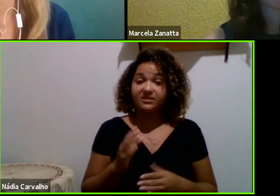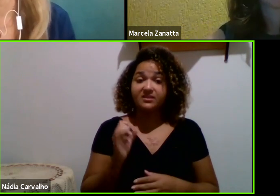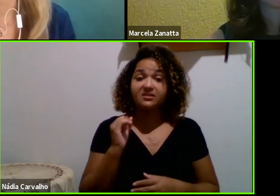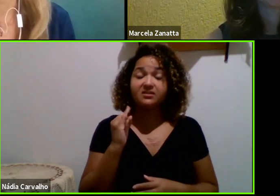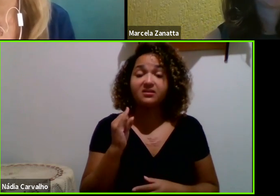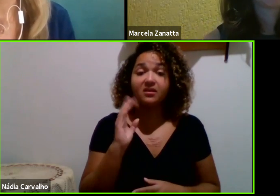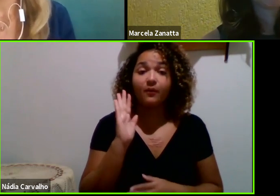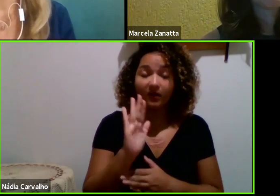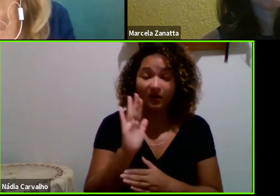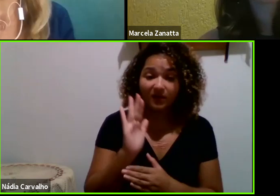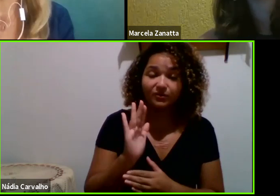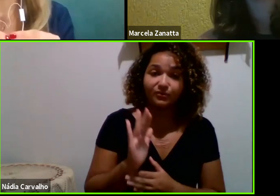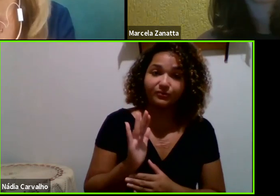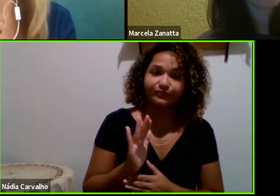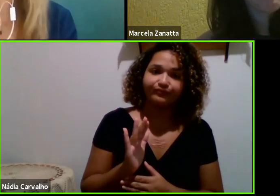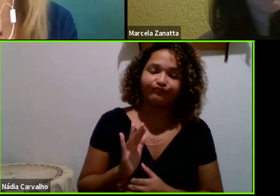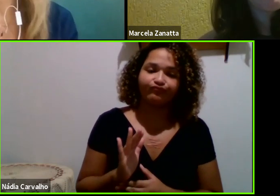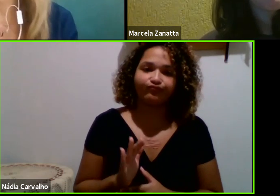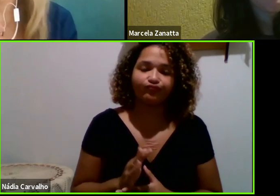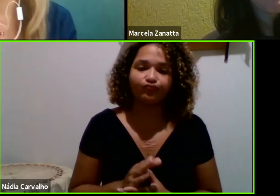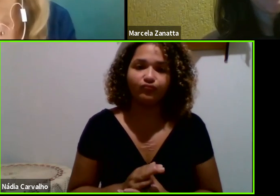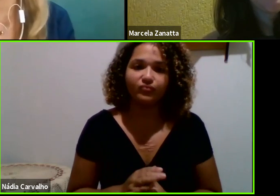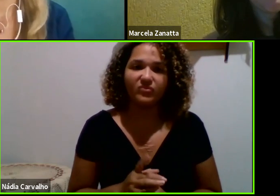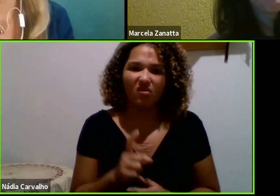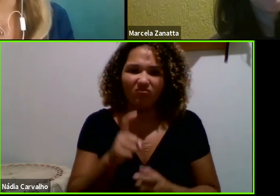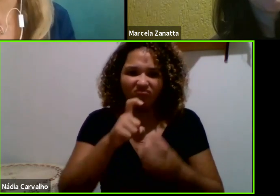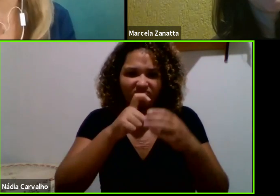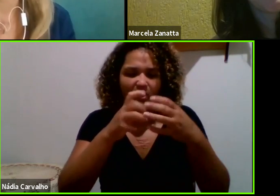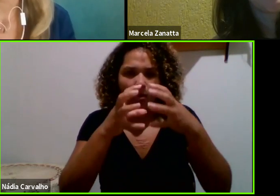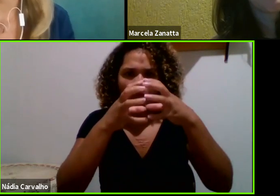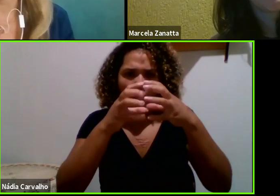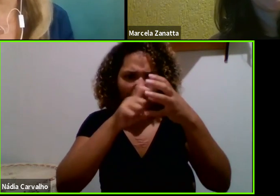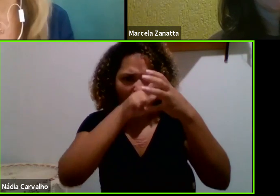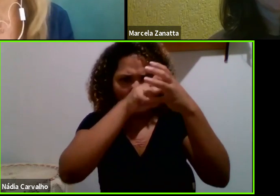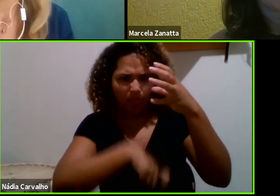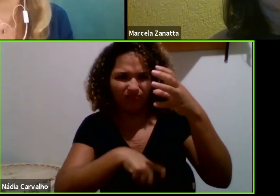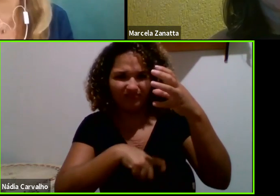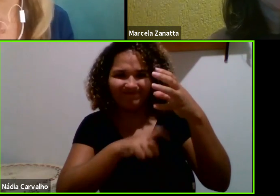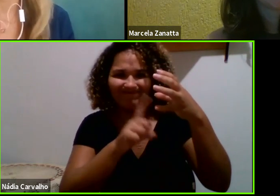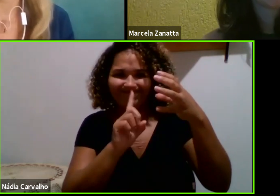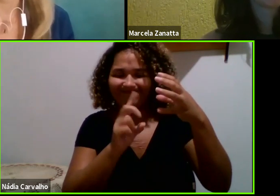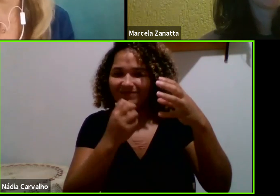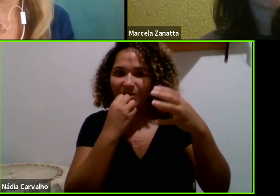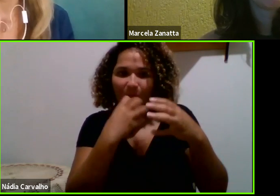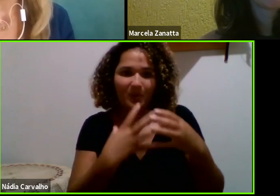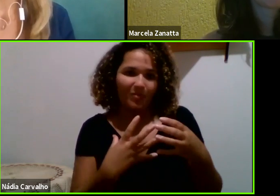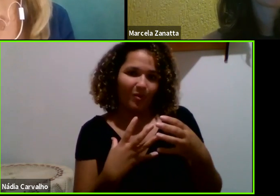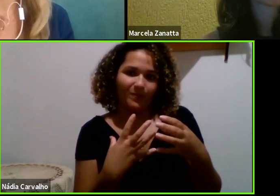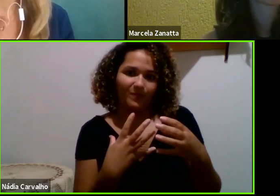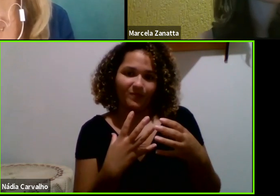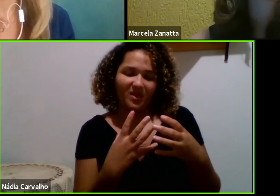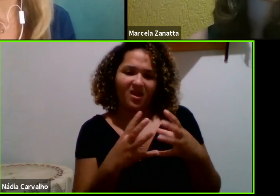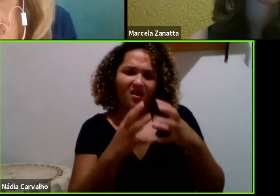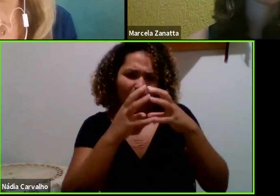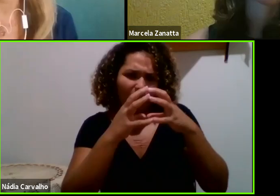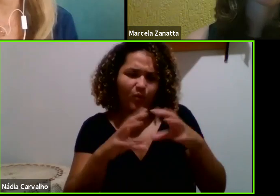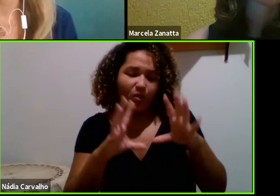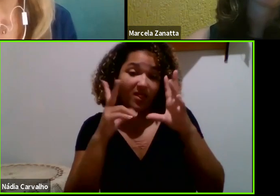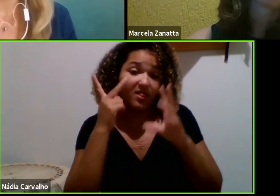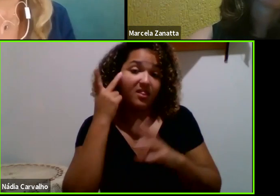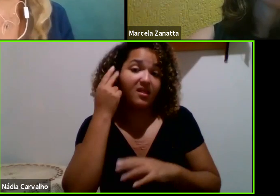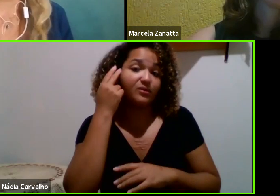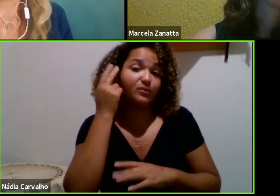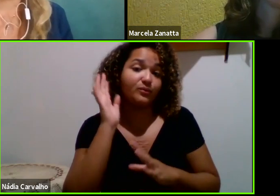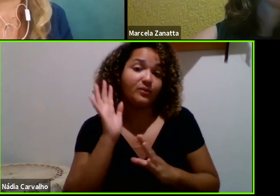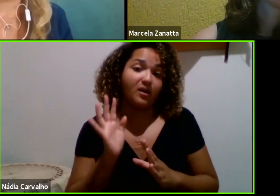contida no líquido amniótico. Então, romper bolsa aumenta o risco de infecção, sem dúvida nenhuma, e aumenta a